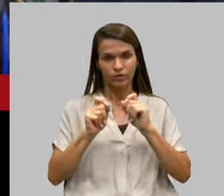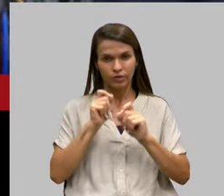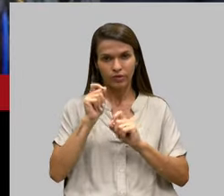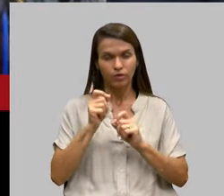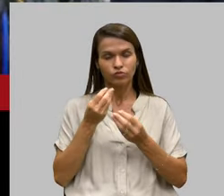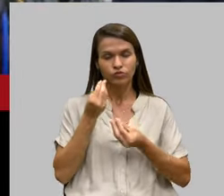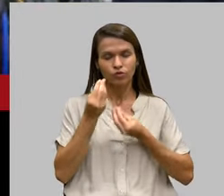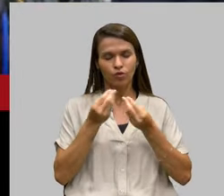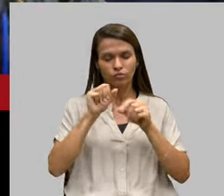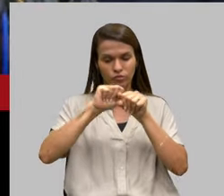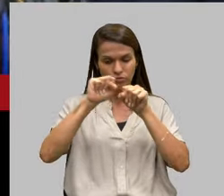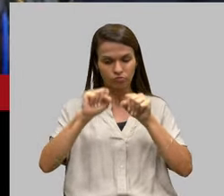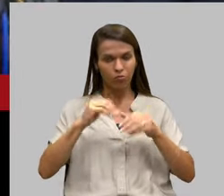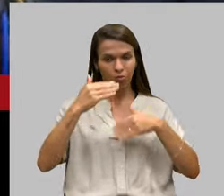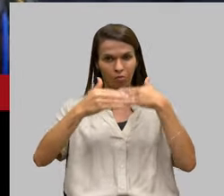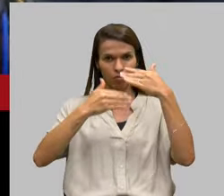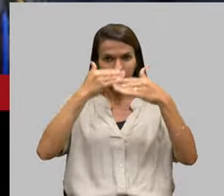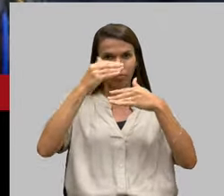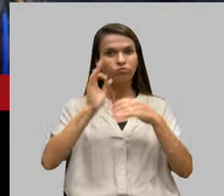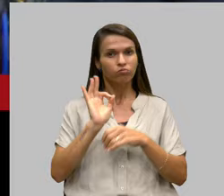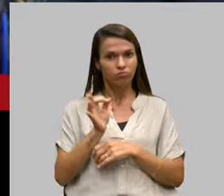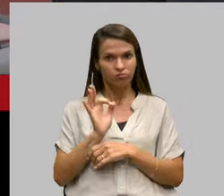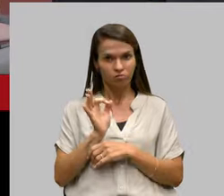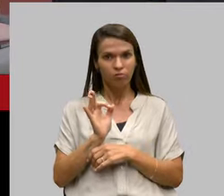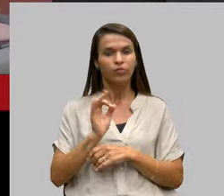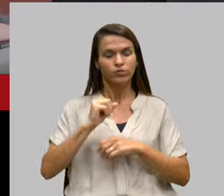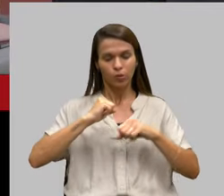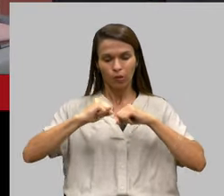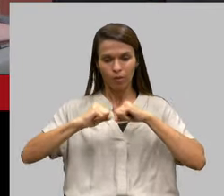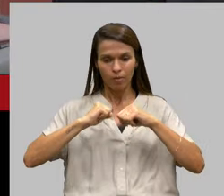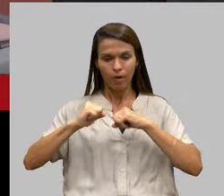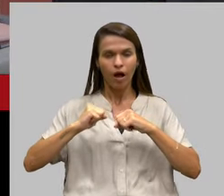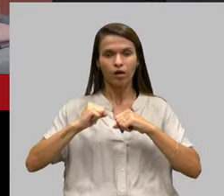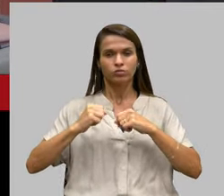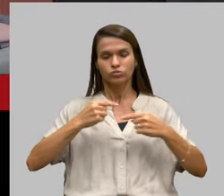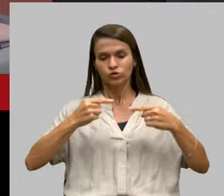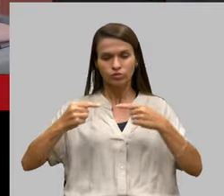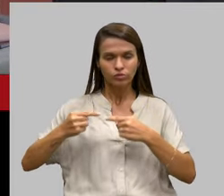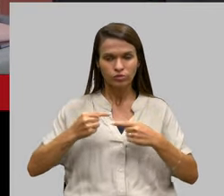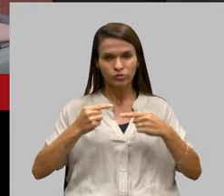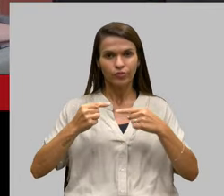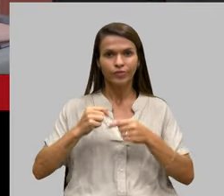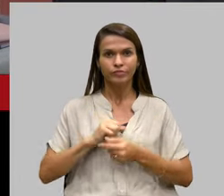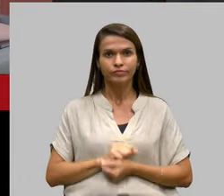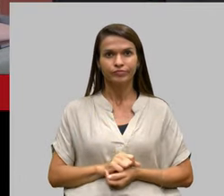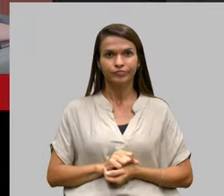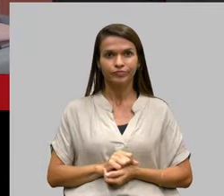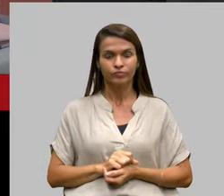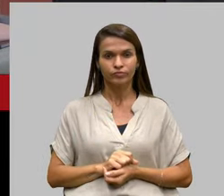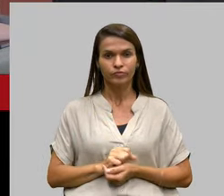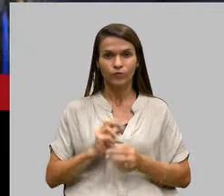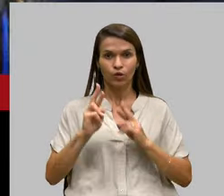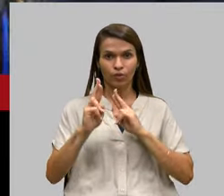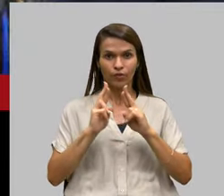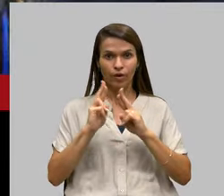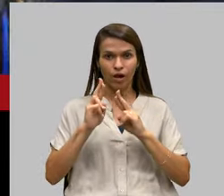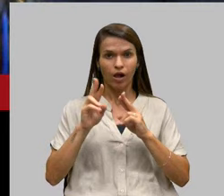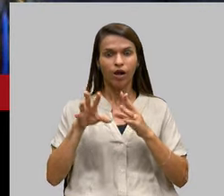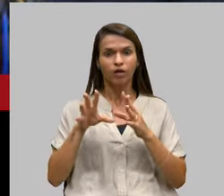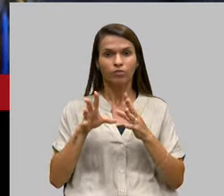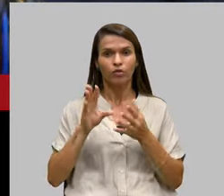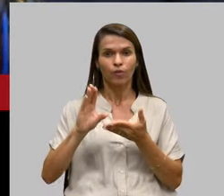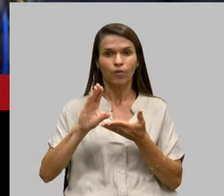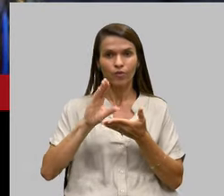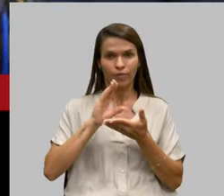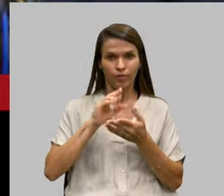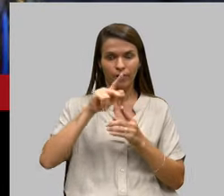nosso sistema está evoluindo né assim partindo pro debate para as discussões eh com relação a à compensação previdenciária de